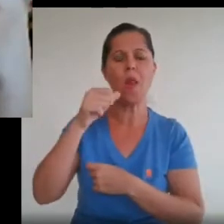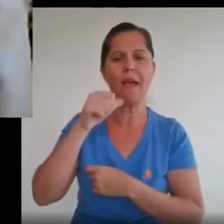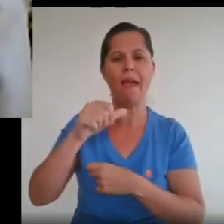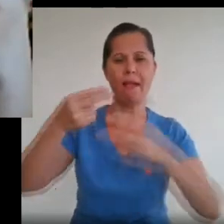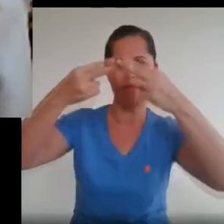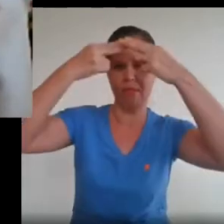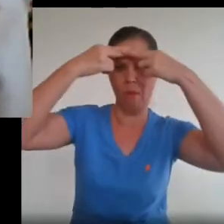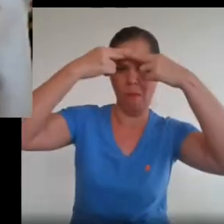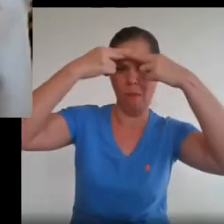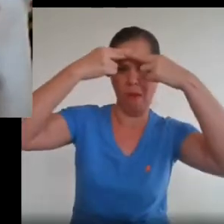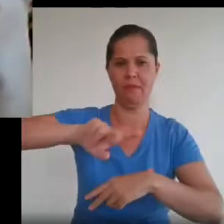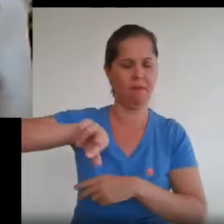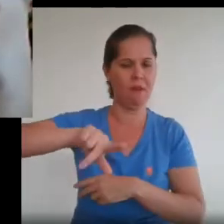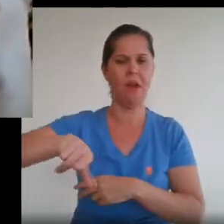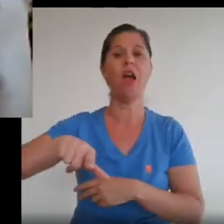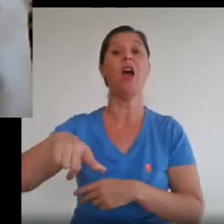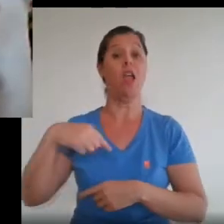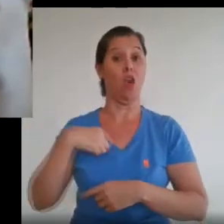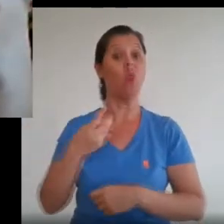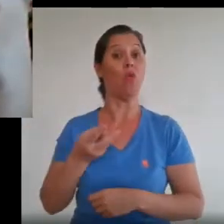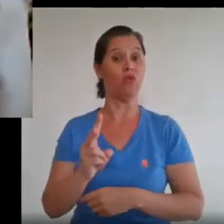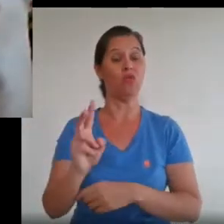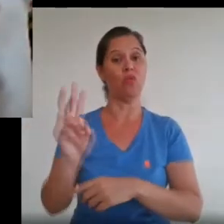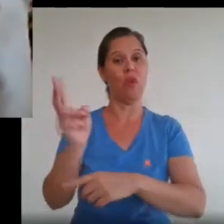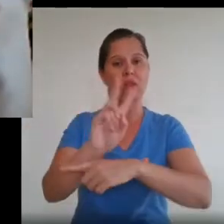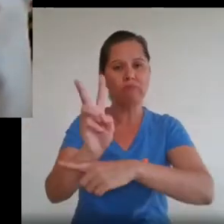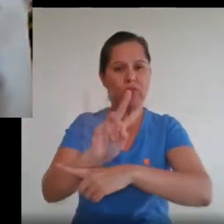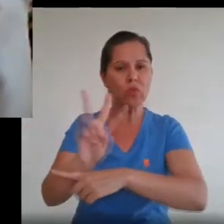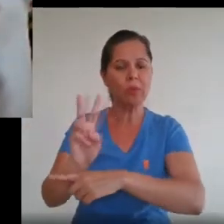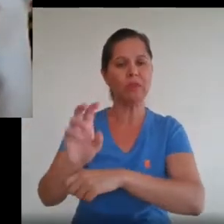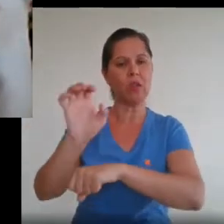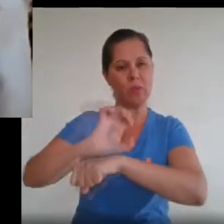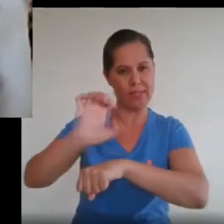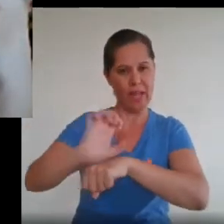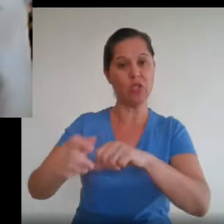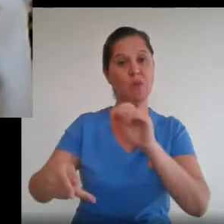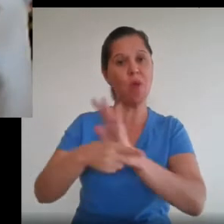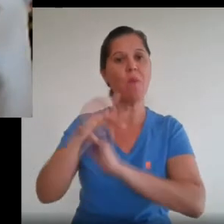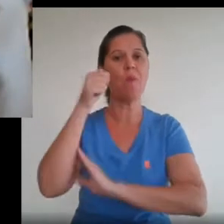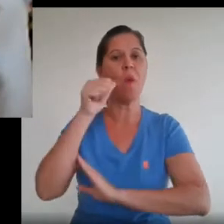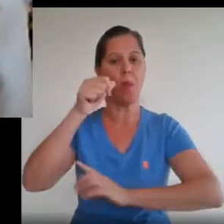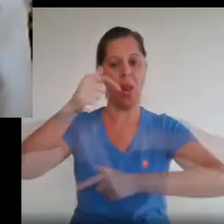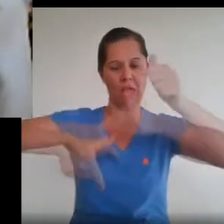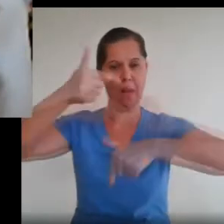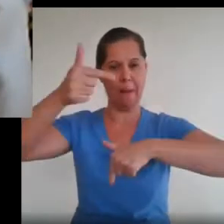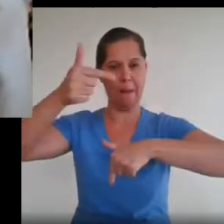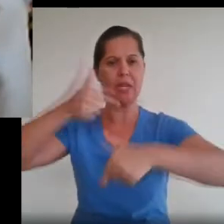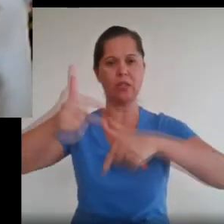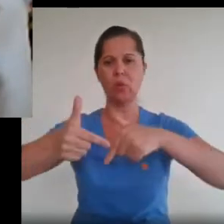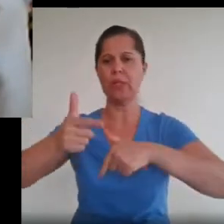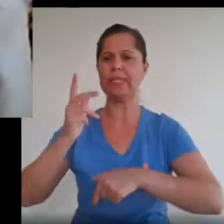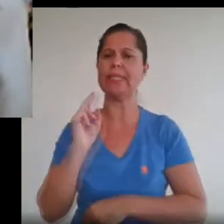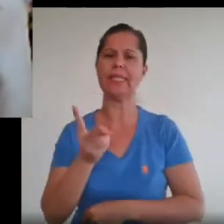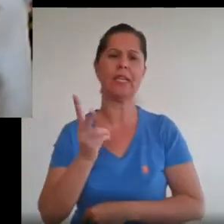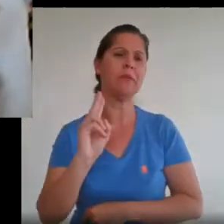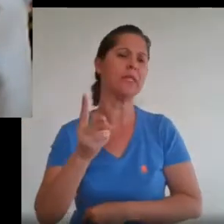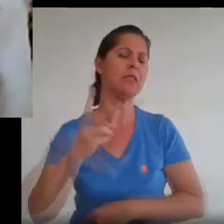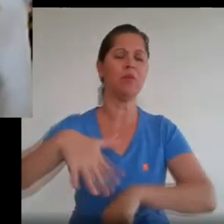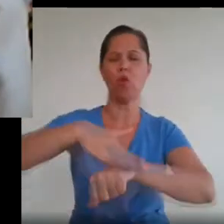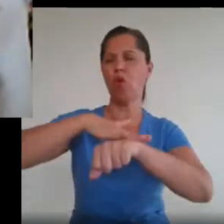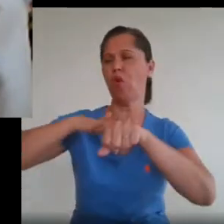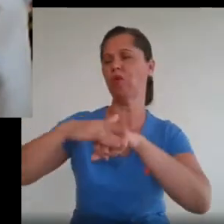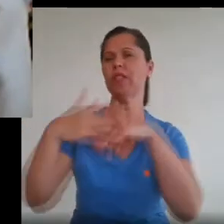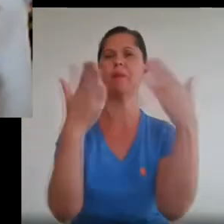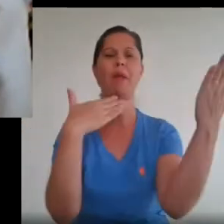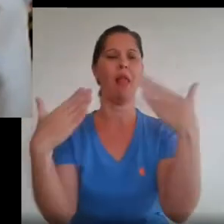psicologia social, eu continuo dando supervisão de estágio para as trabalhadoras né, vira e mexe, a gente